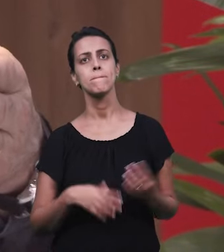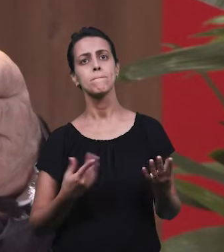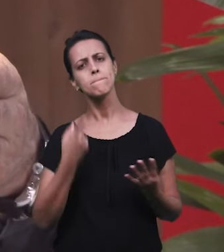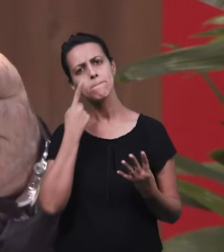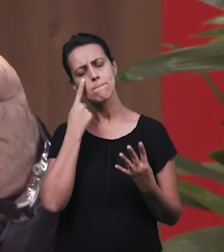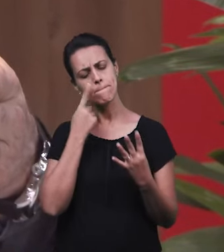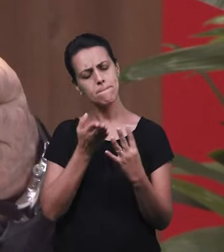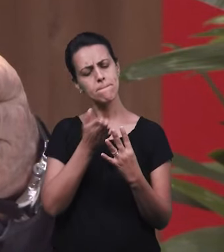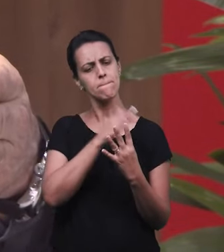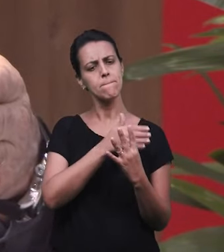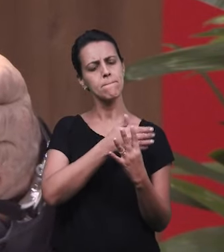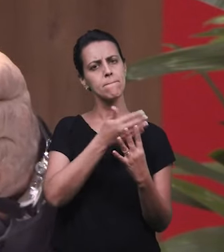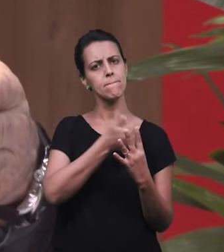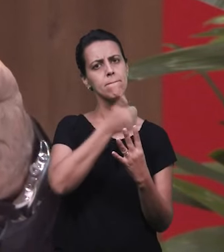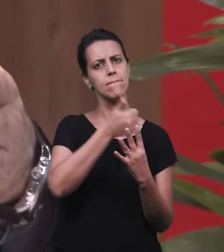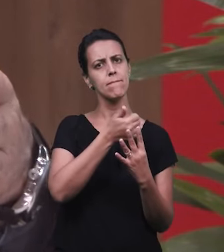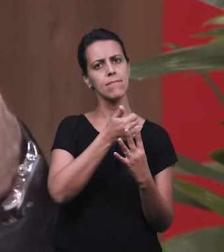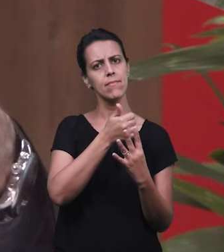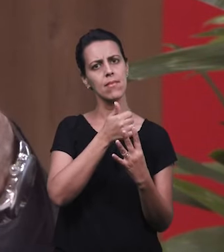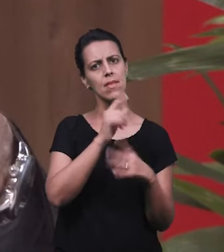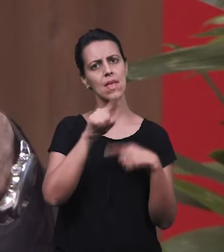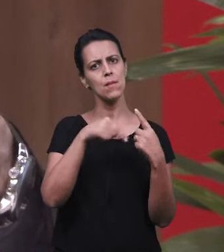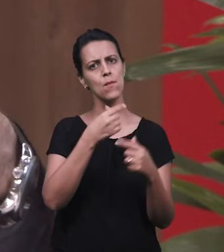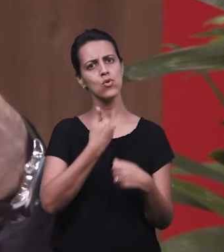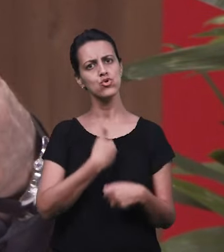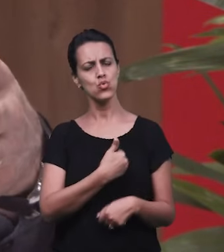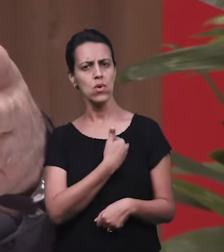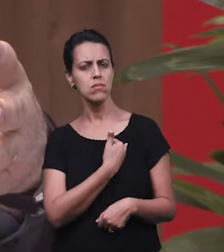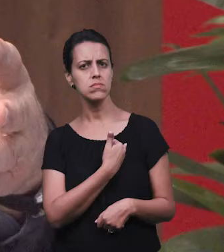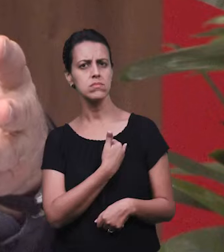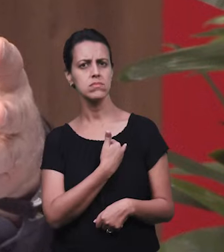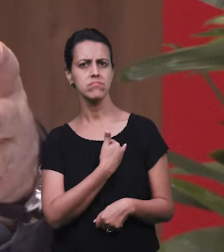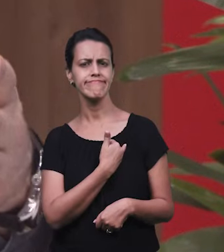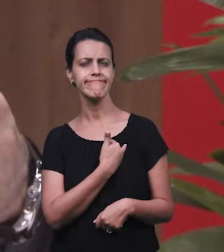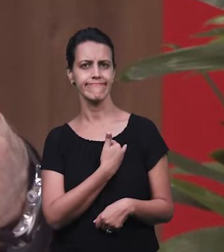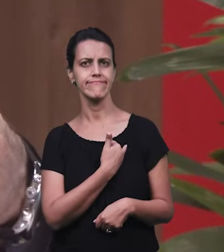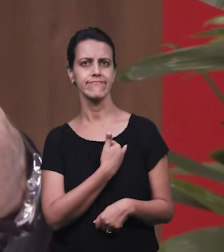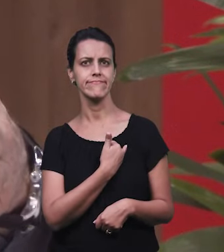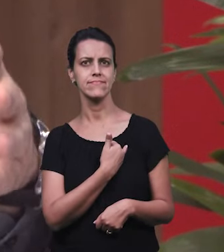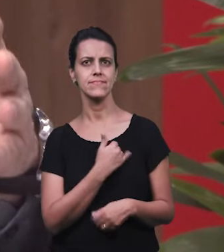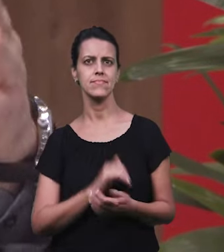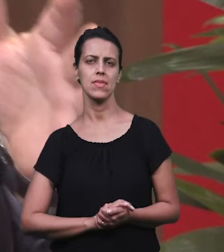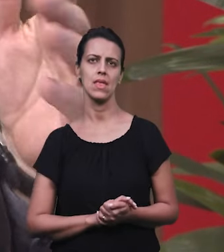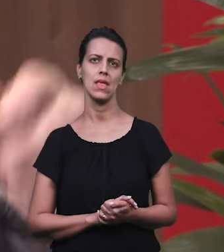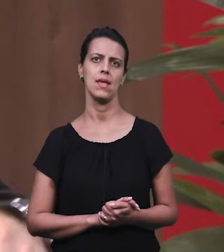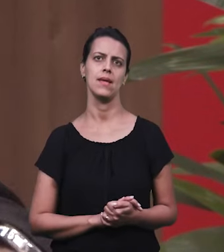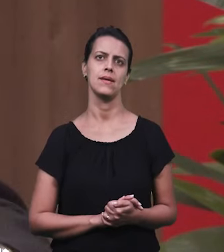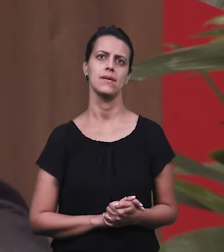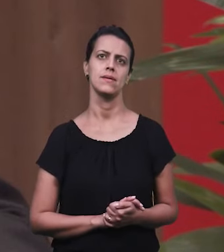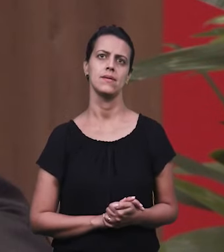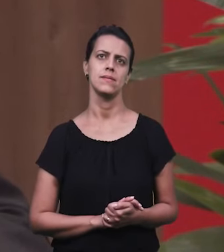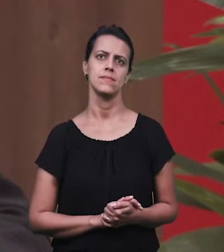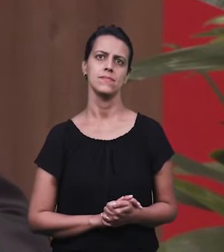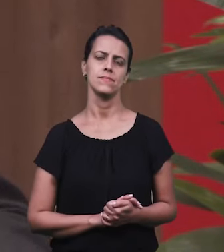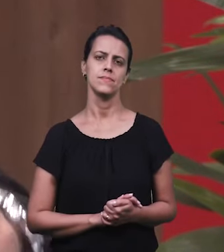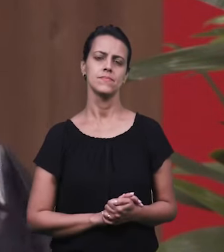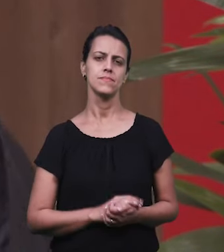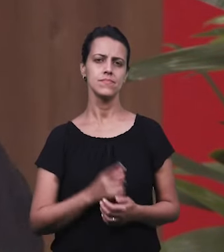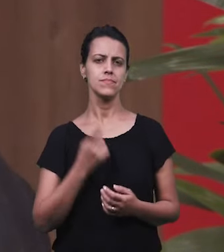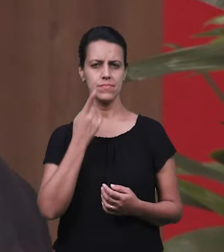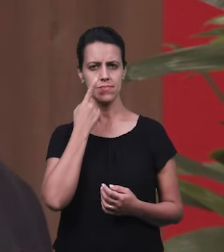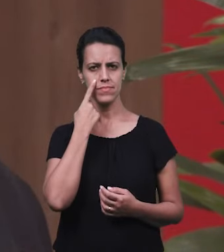podemos ver que eles foram contemporâneos do apóstolo João. Eles viveram naquele período e veja bem,